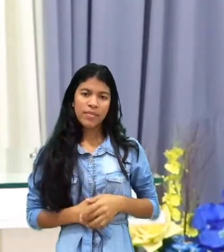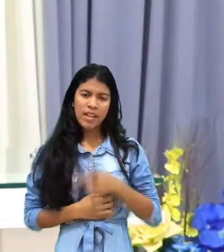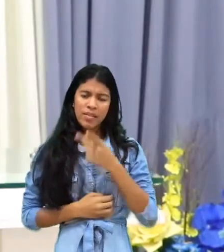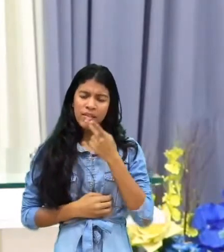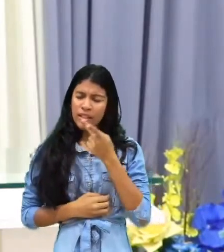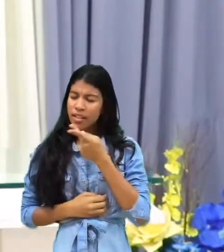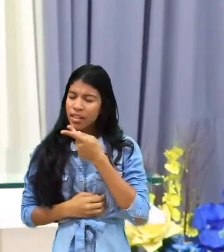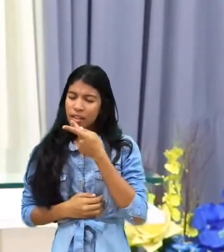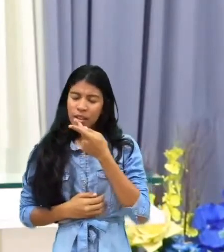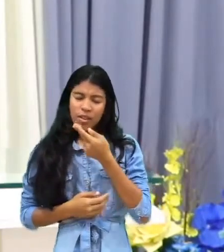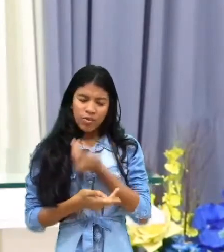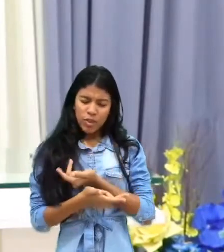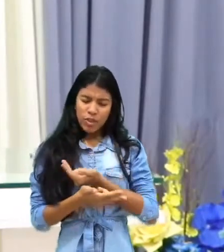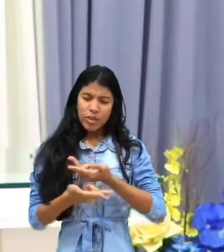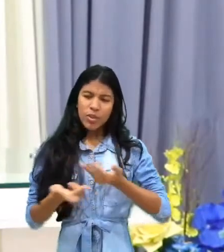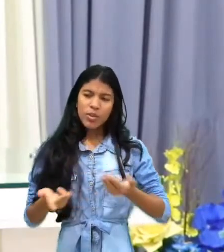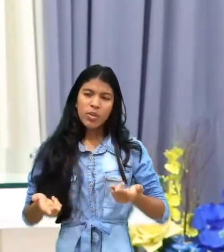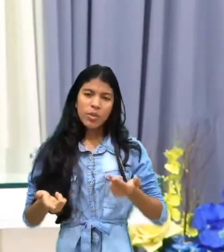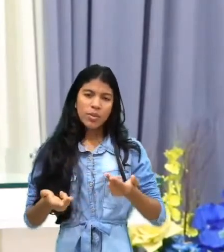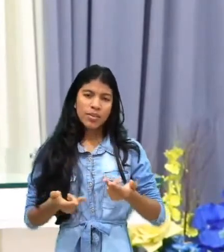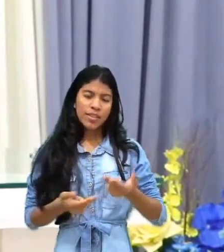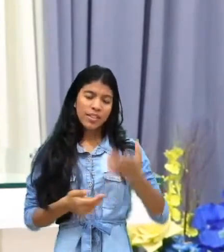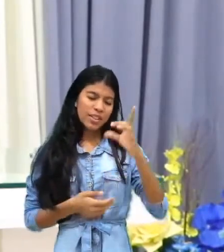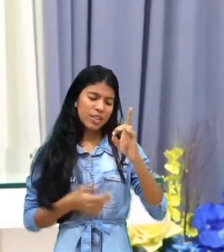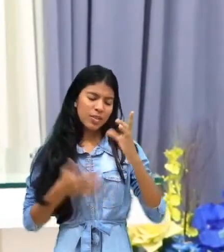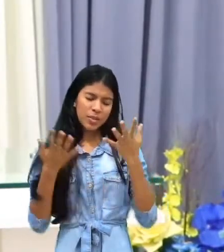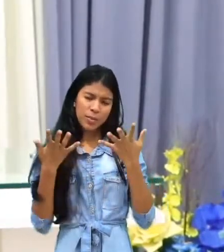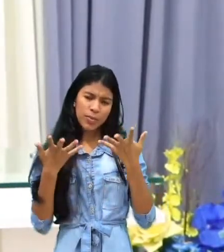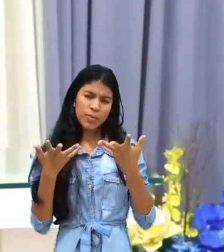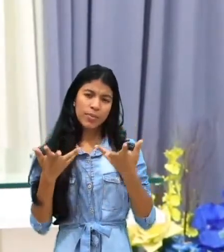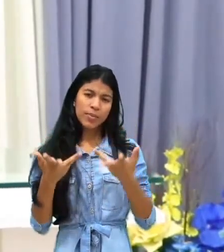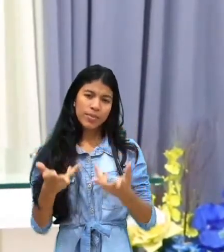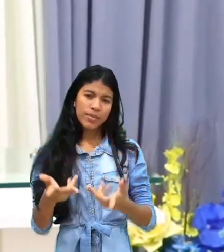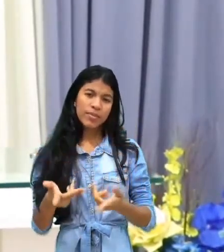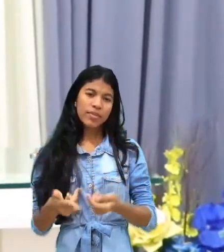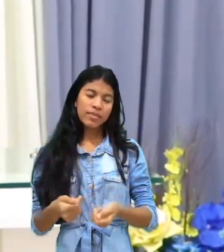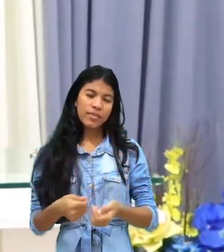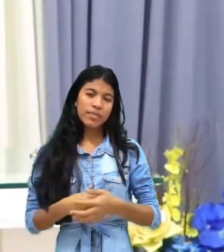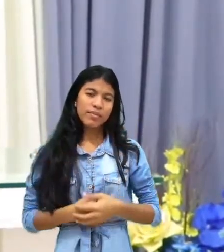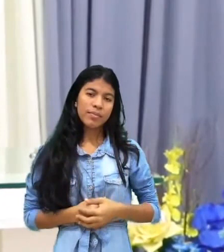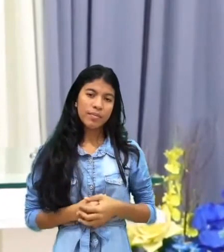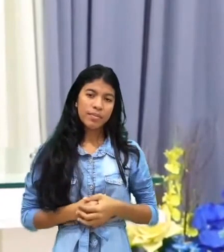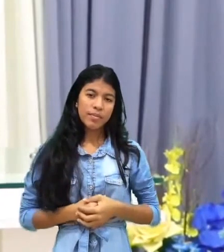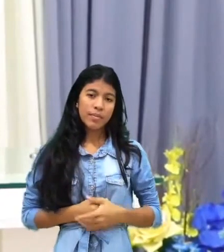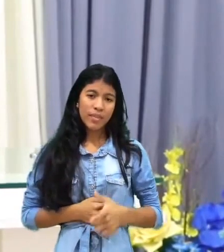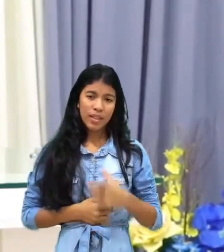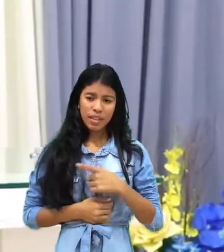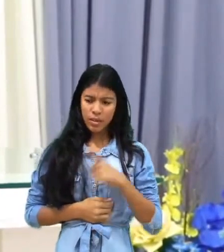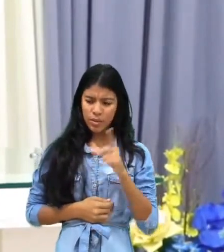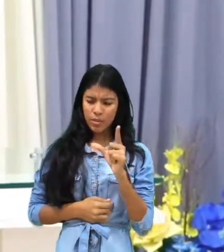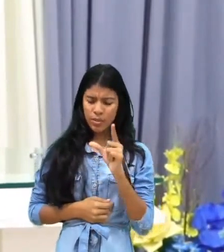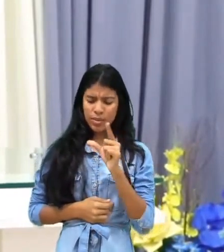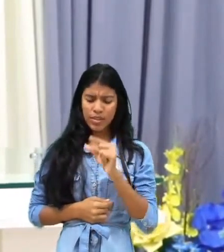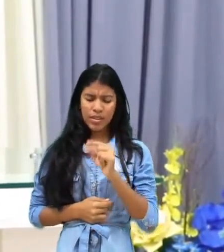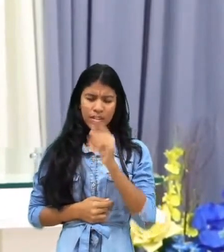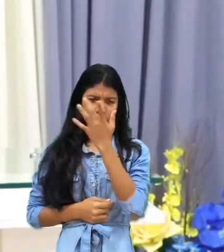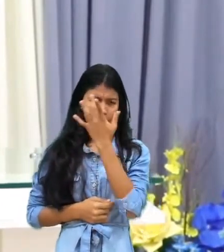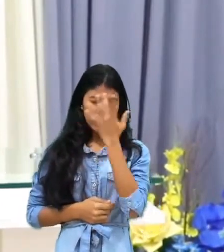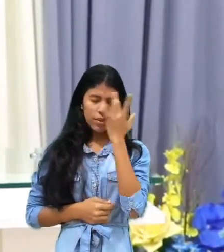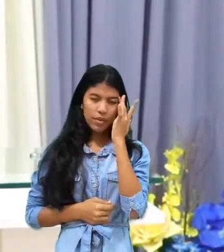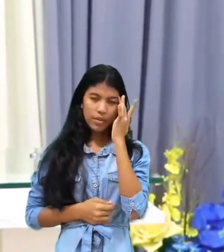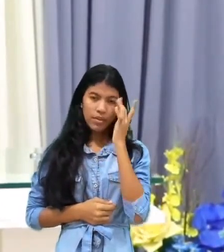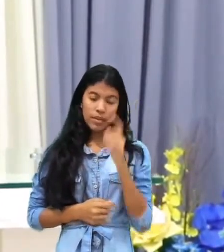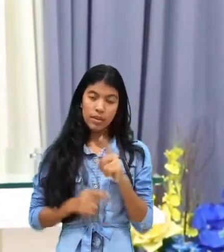Deus é maravilhoso, mesmo tendo um número tão pequeno de pessoas, mas o